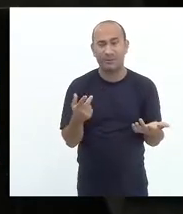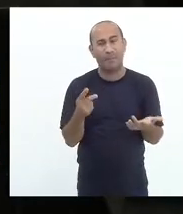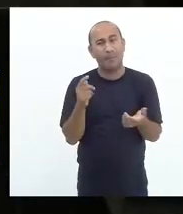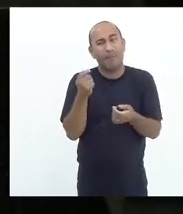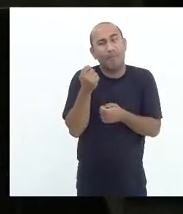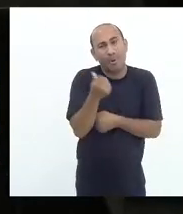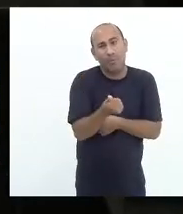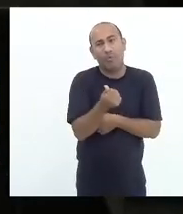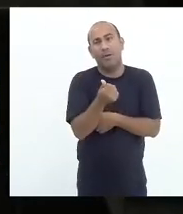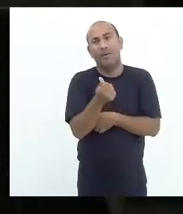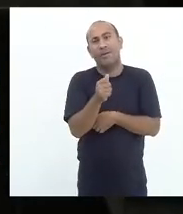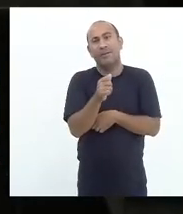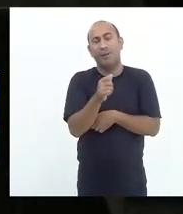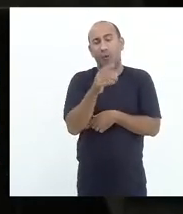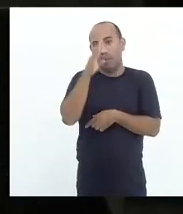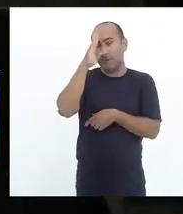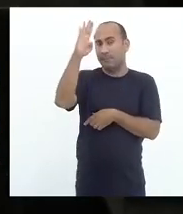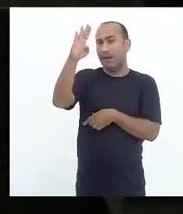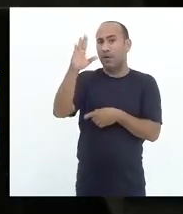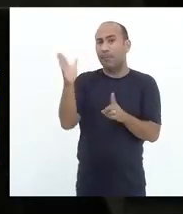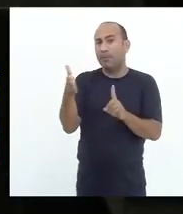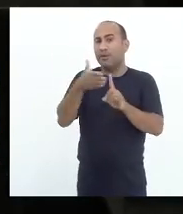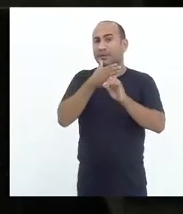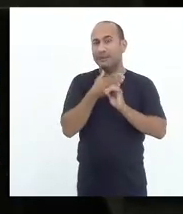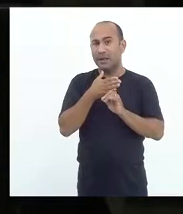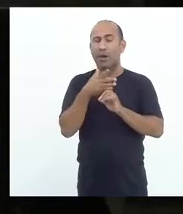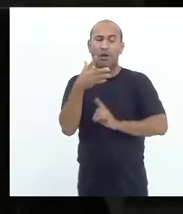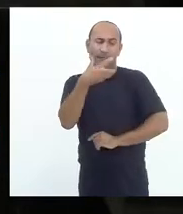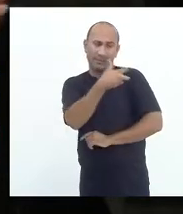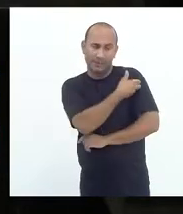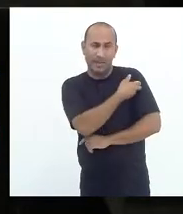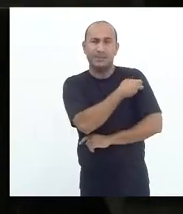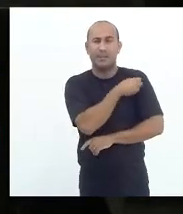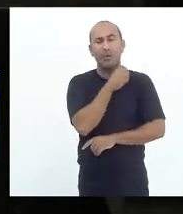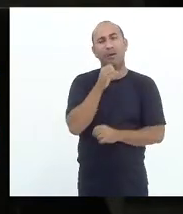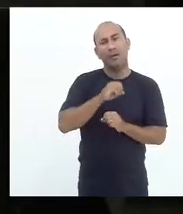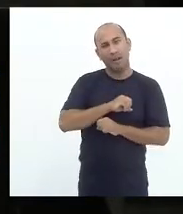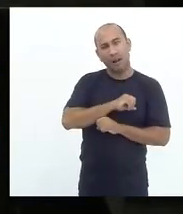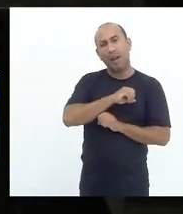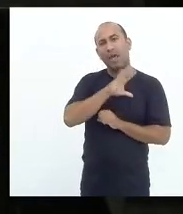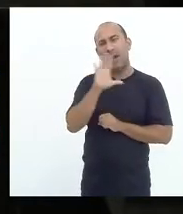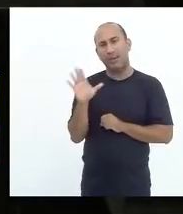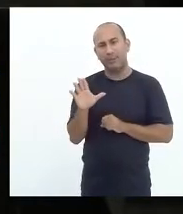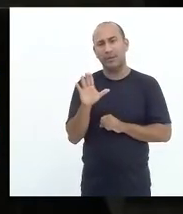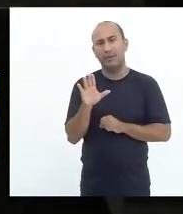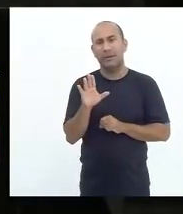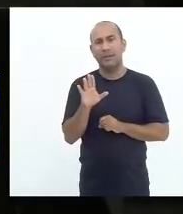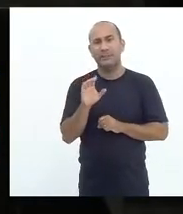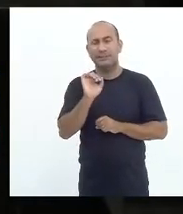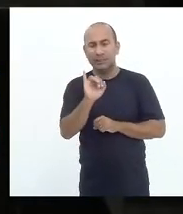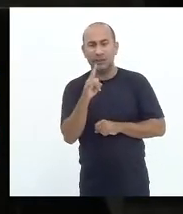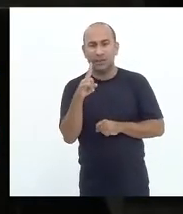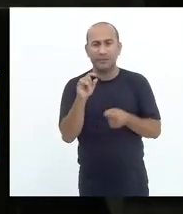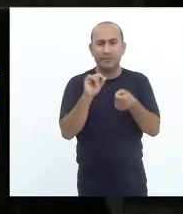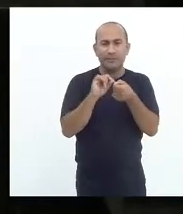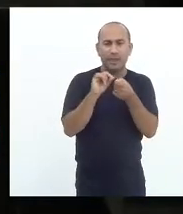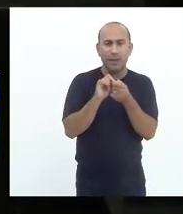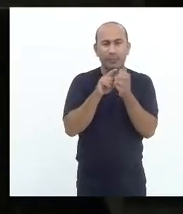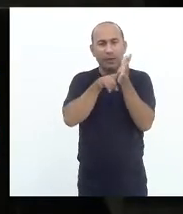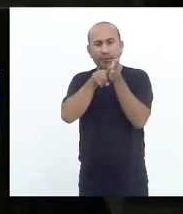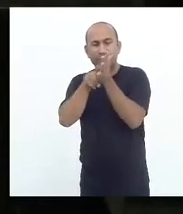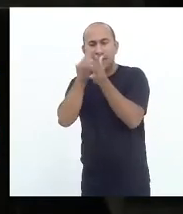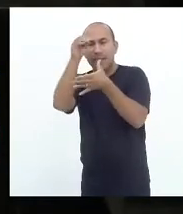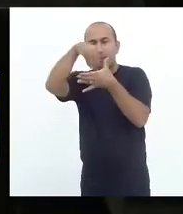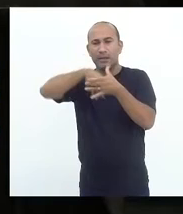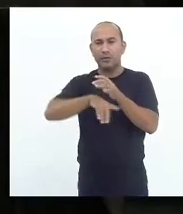principal instrumento passou a ser, além da vacinação, propriamente dita, é óbvio, aliás, se a gente fizer os levantamentos nos